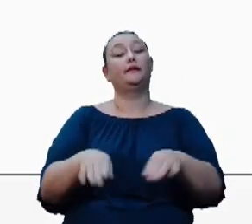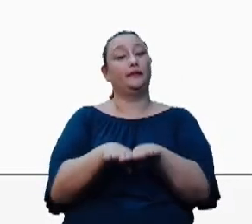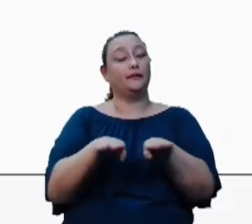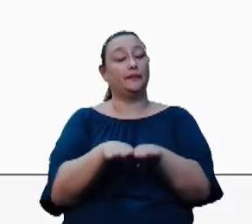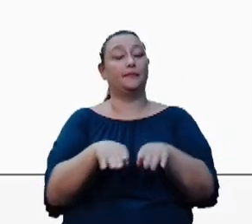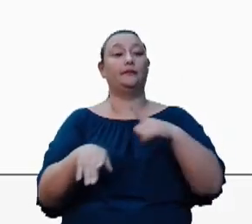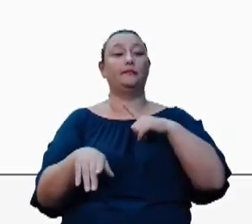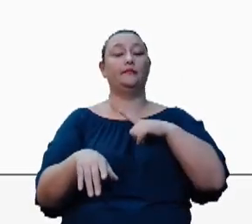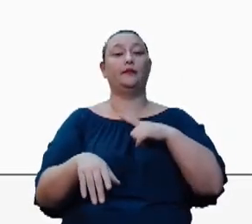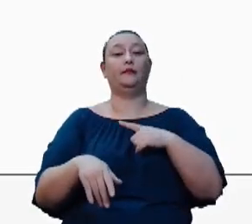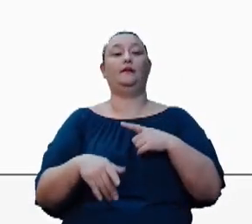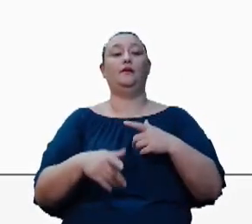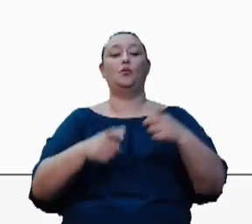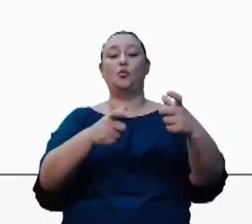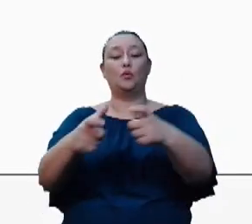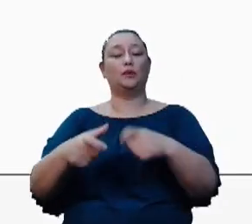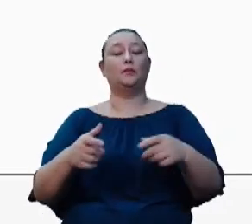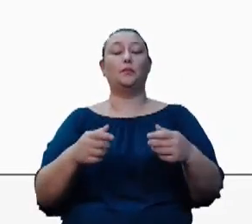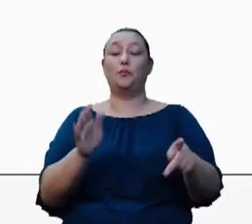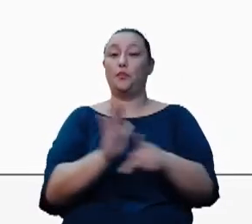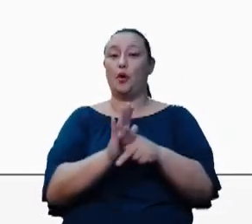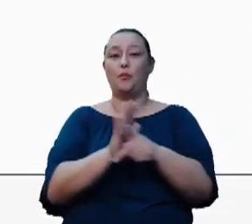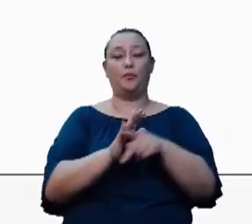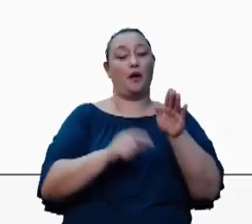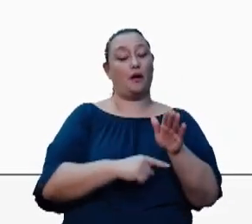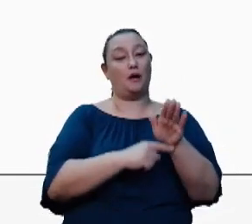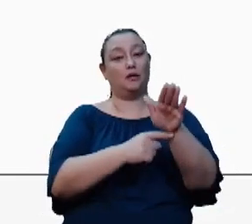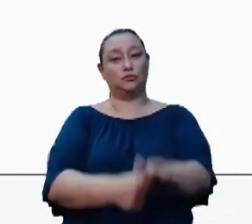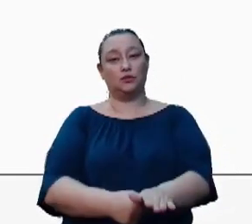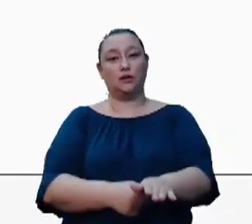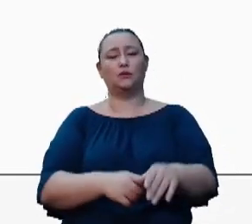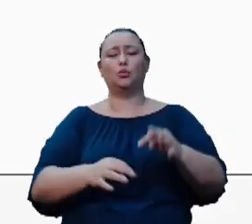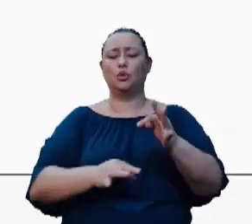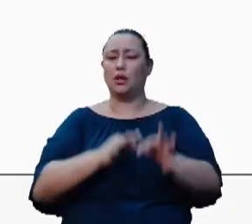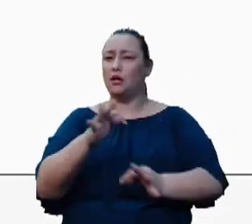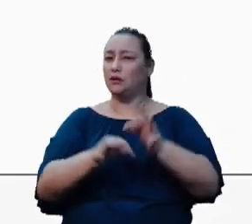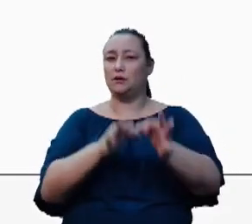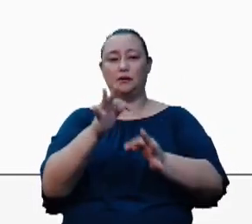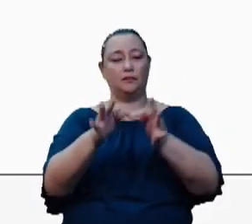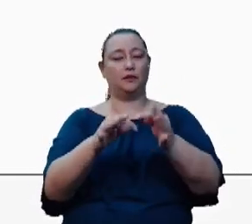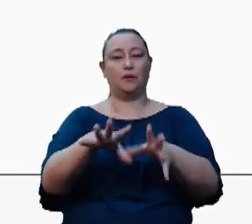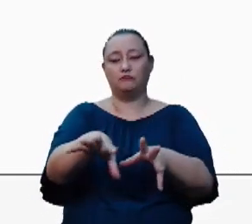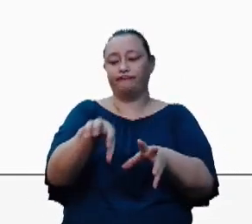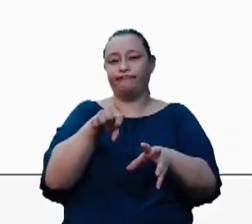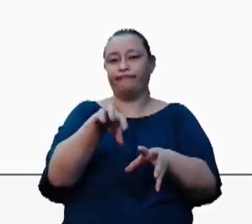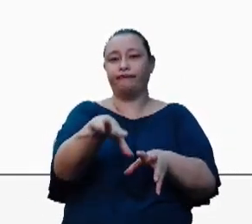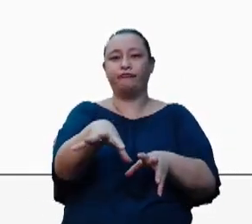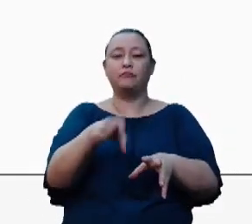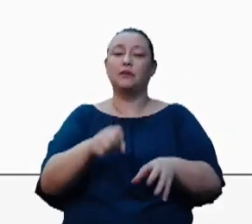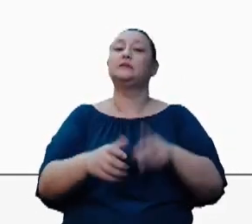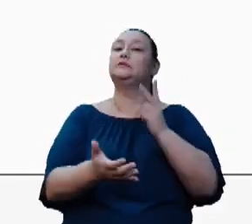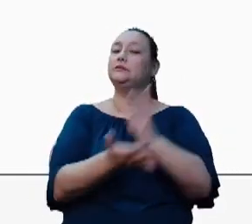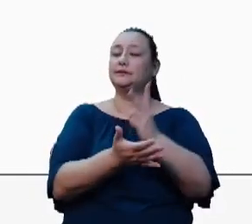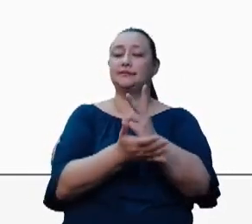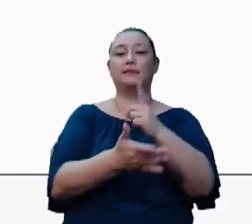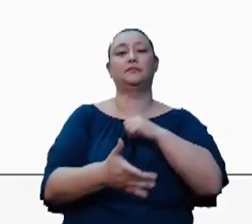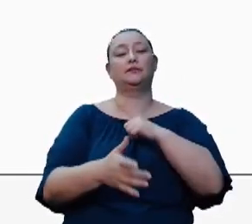programa de reabilitação. O ideal é que todo tratamento para espasticidade sempre seja acompanhado